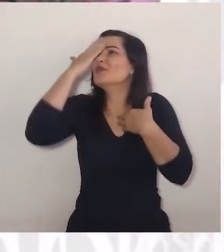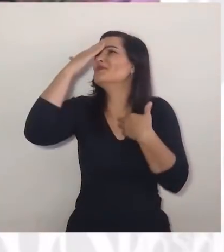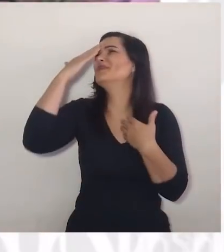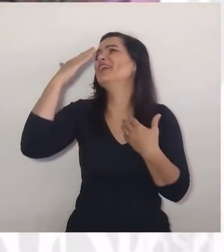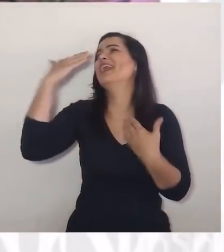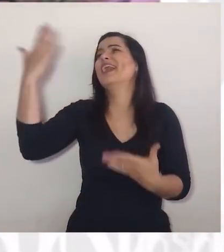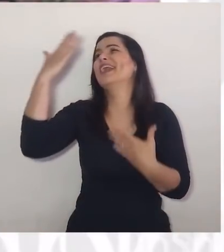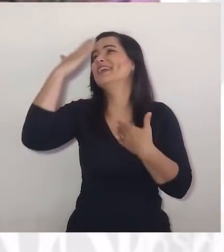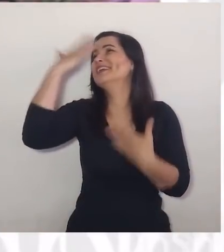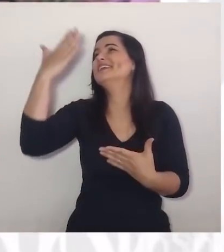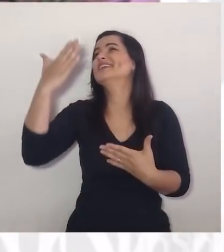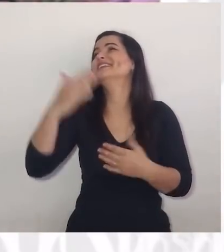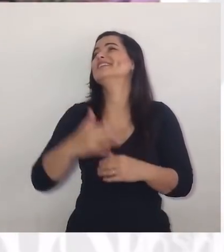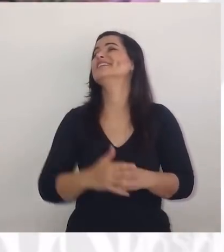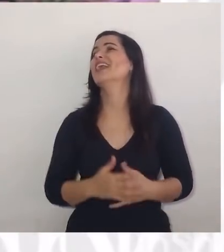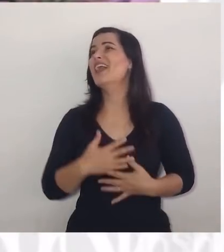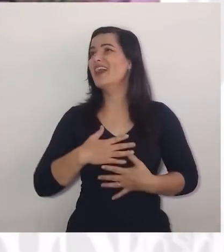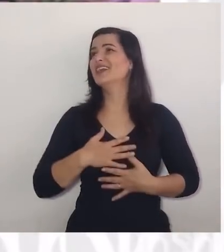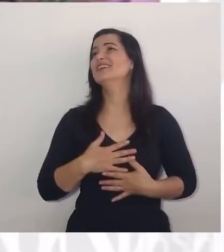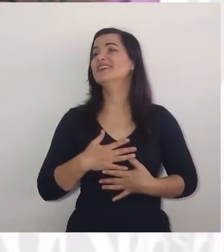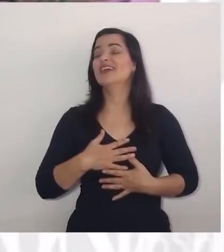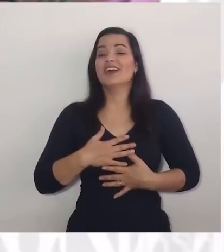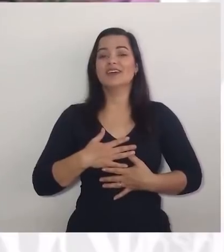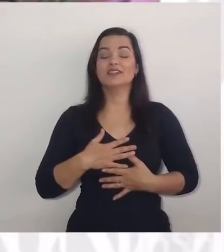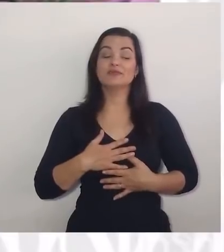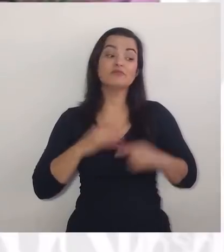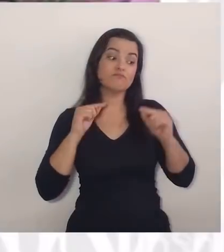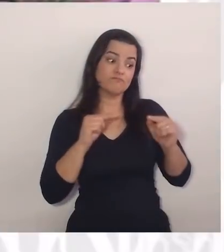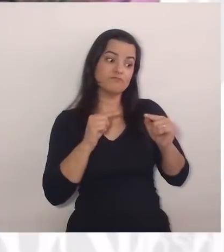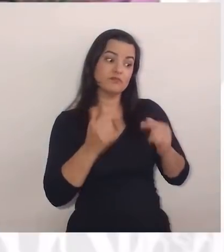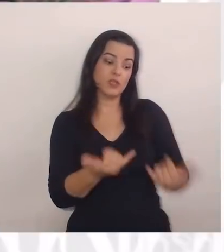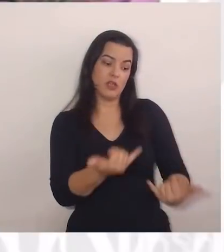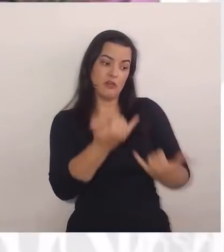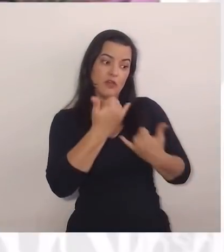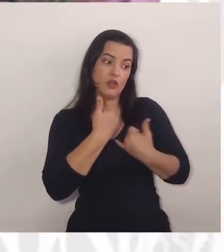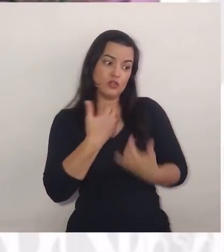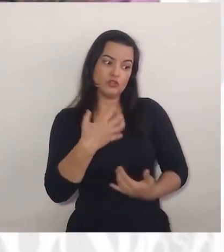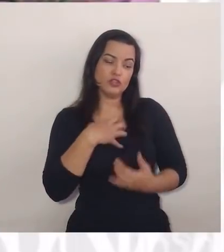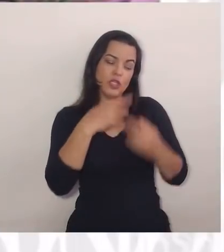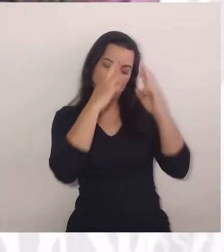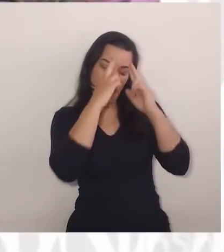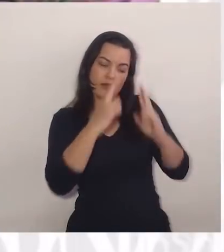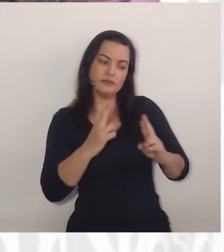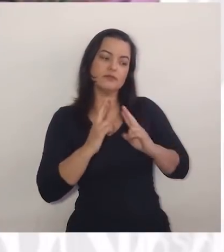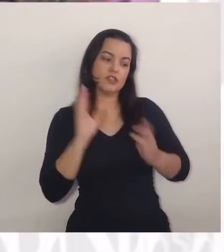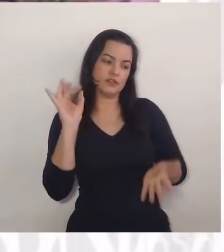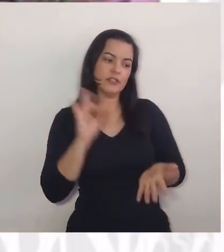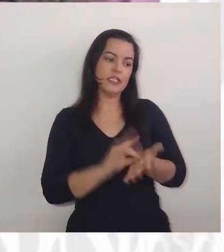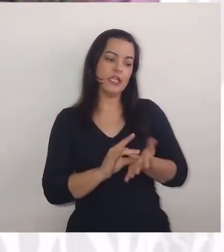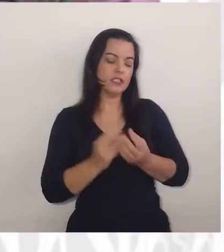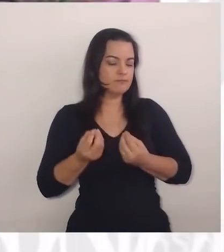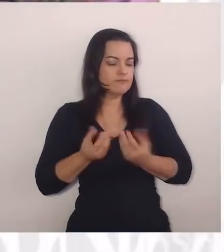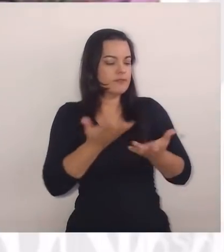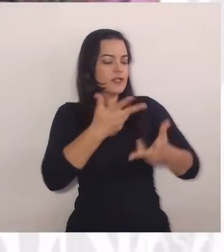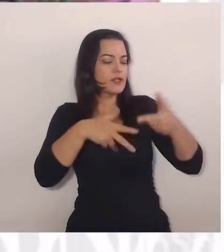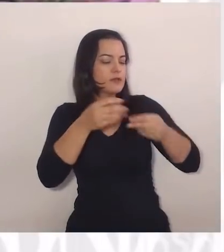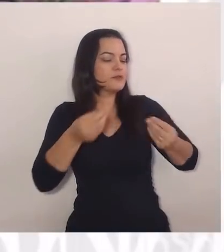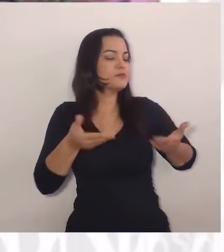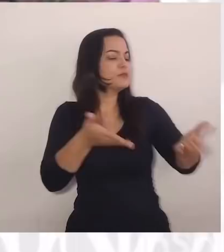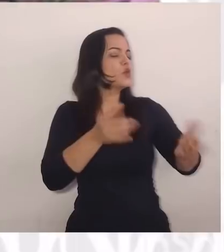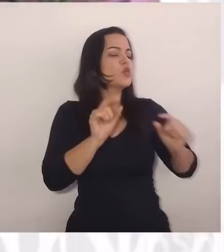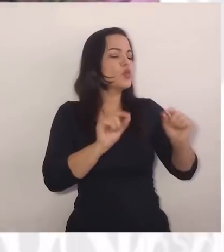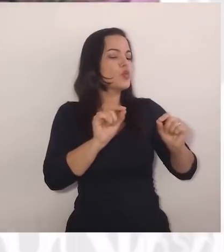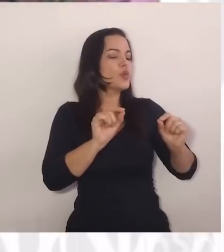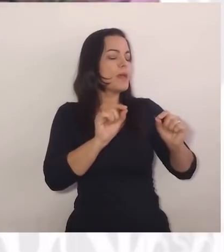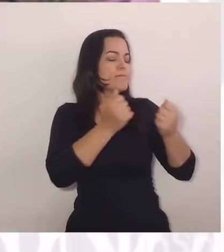agradeceu ofegante a corredora. "E como você se dirigiu a mim de um modo tão respeitoso, receberá de